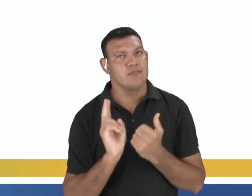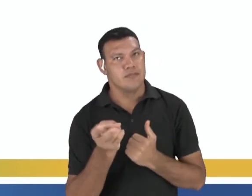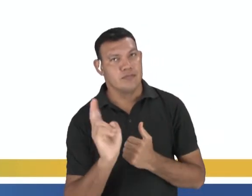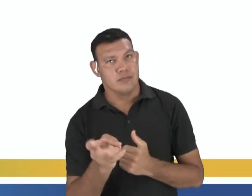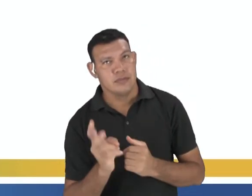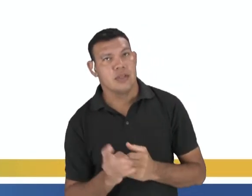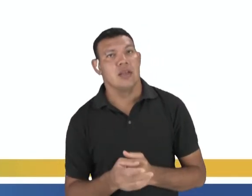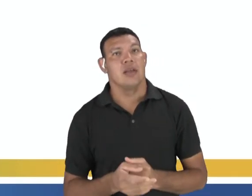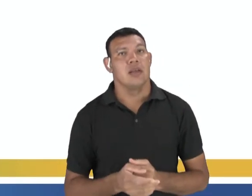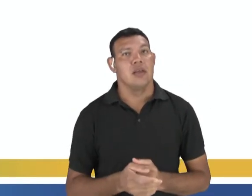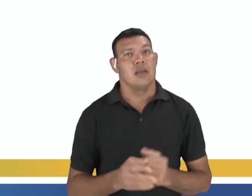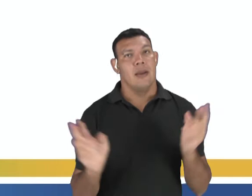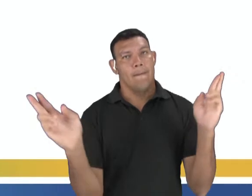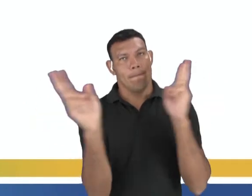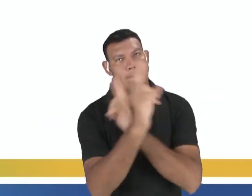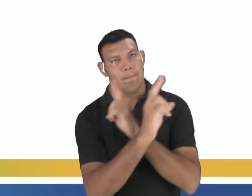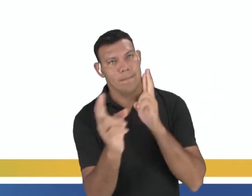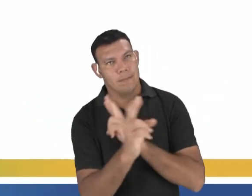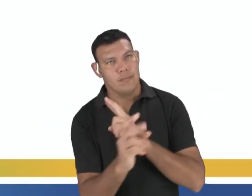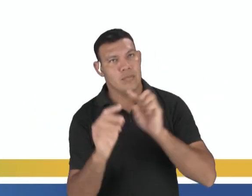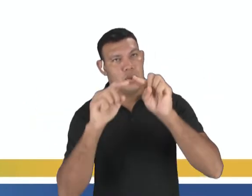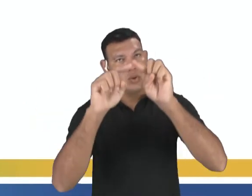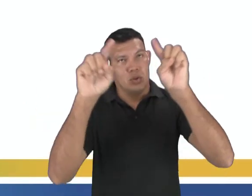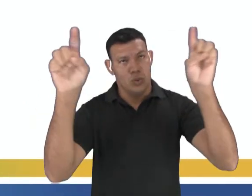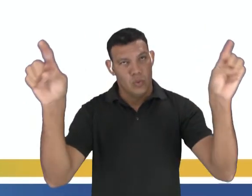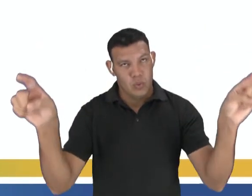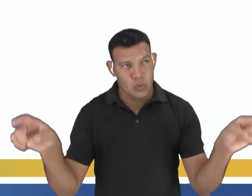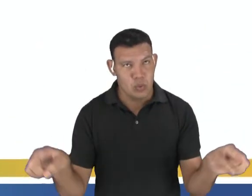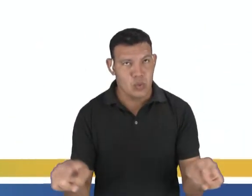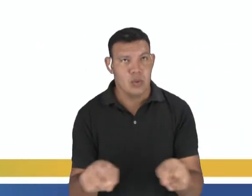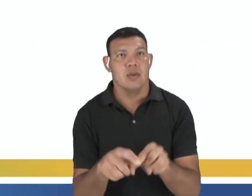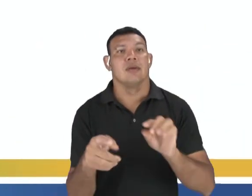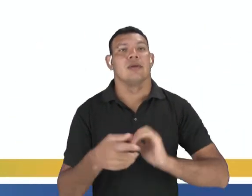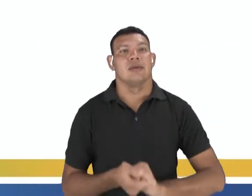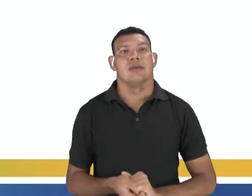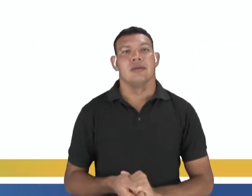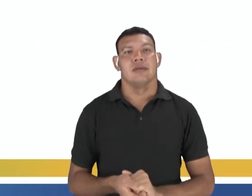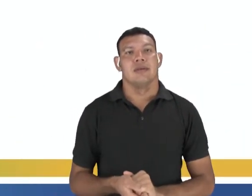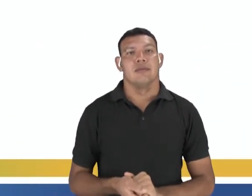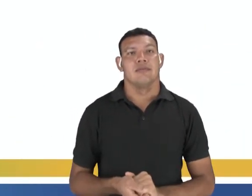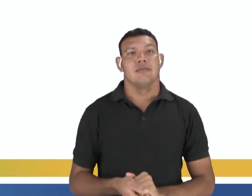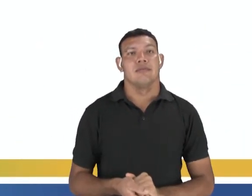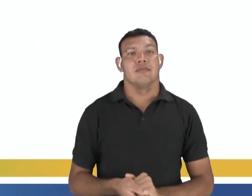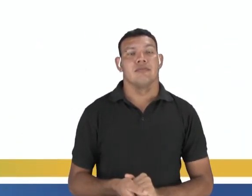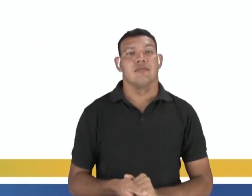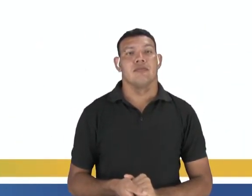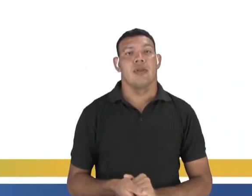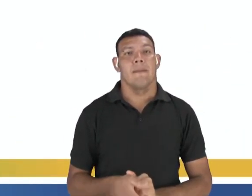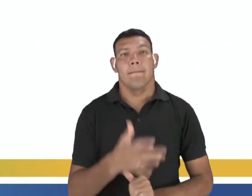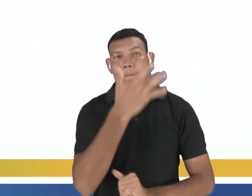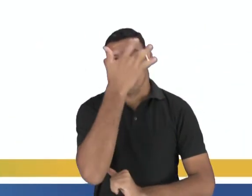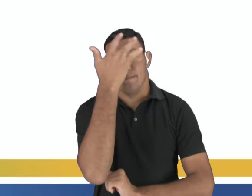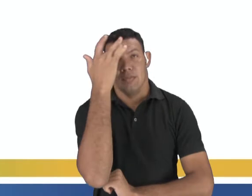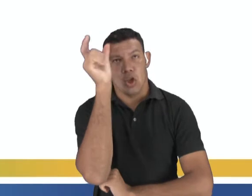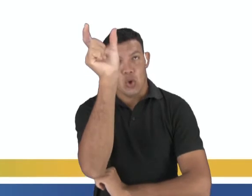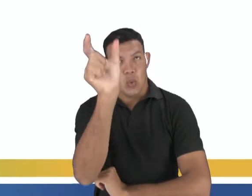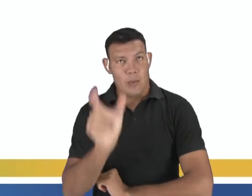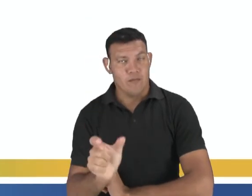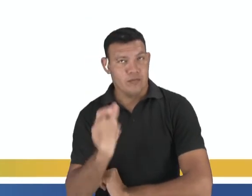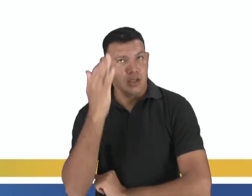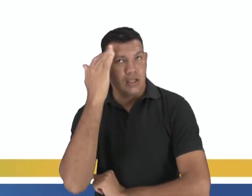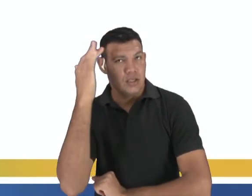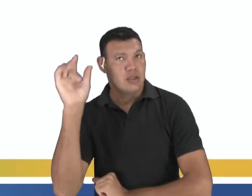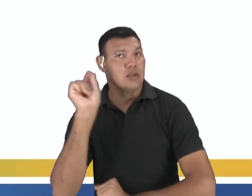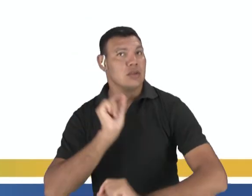regiões circulares é atribuída ao matemático grego Arquimedes. Então, nessa fórmula, nós temos